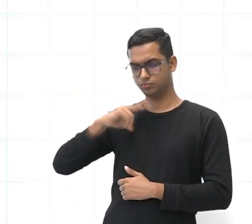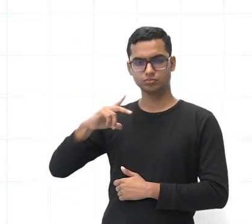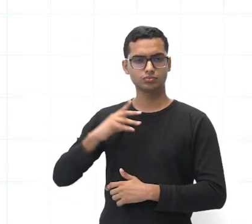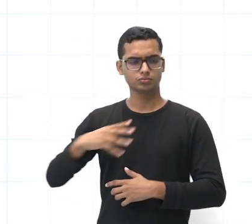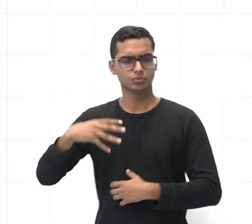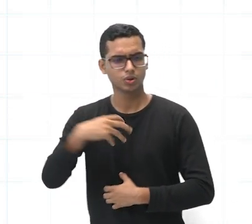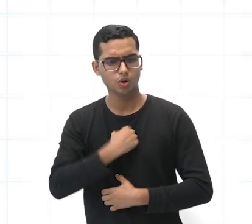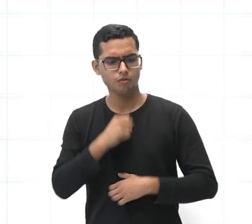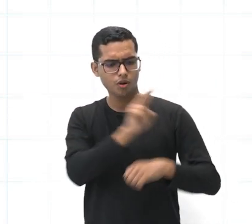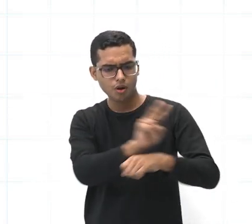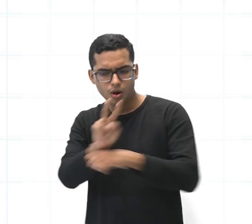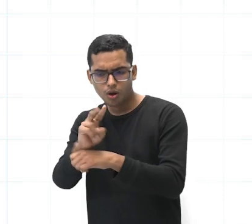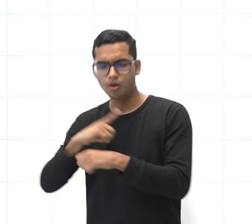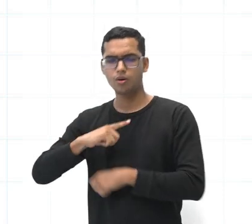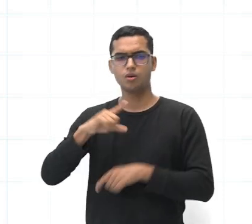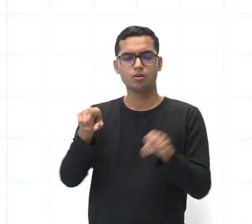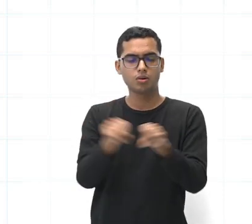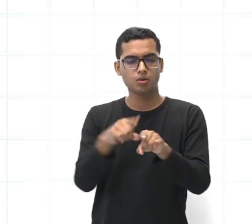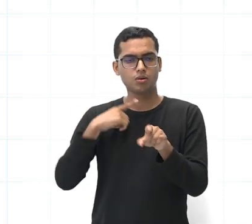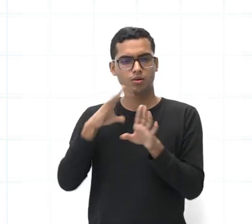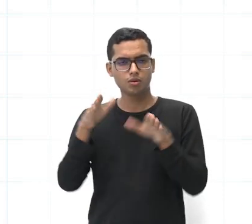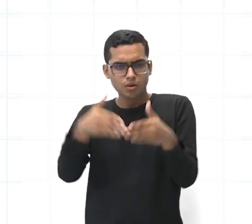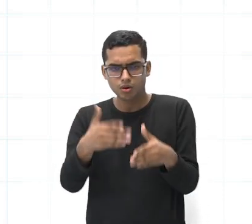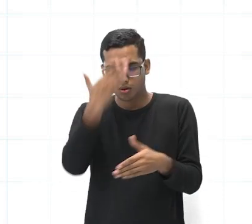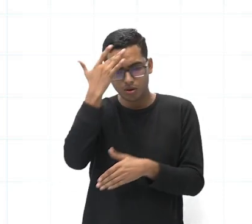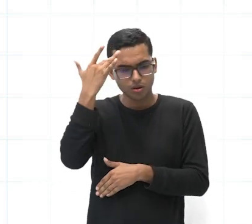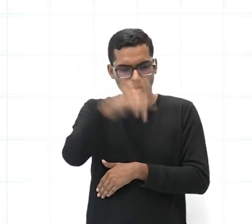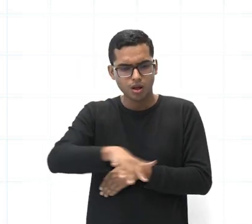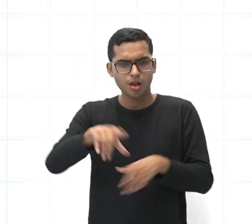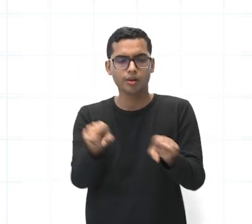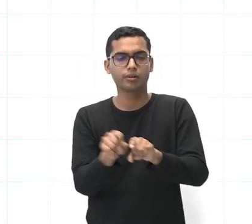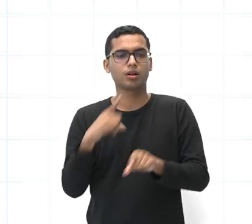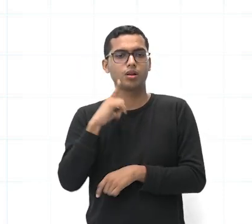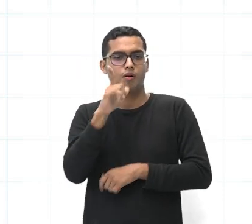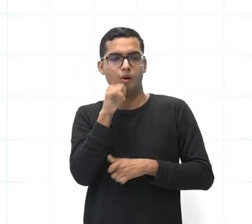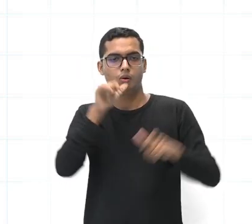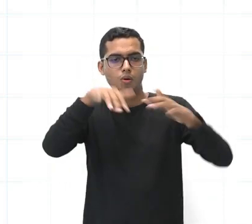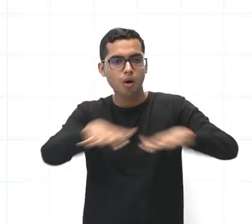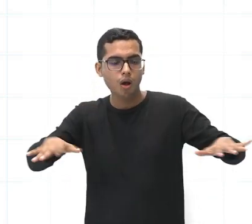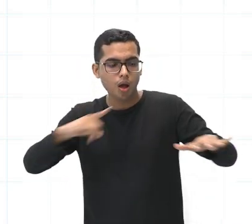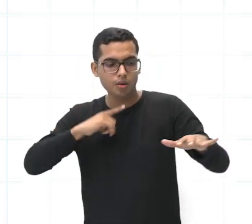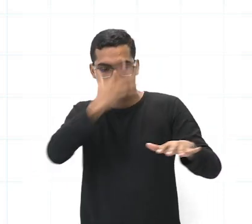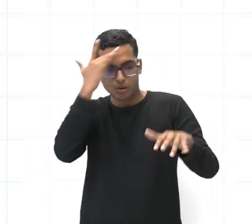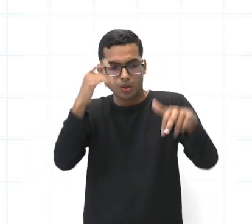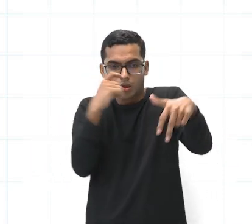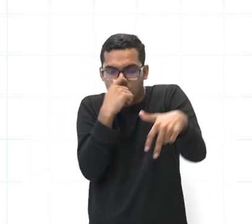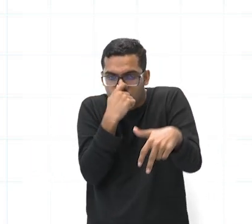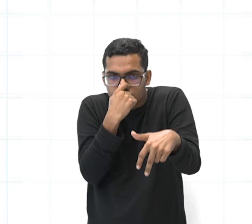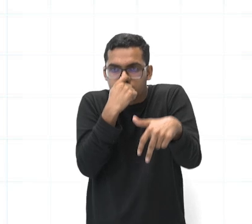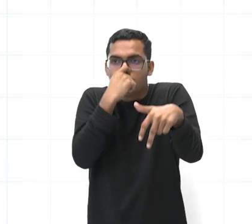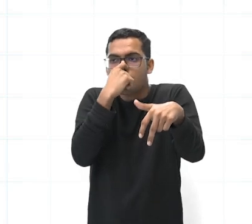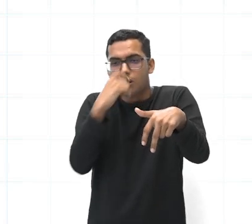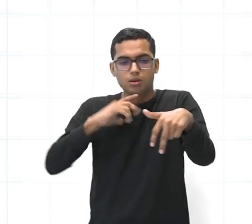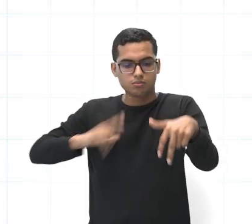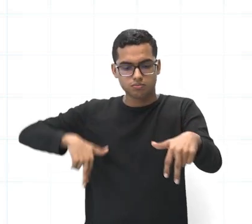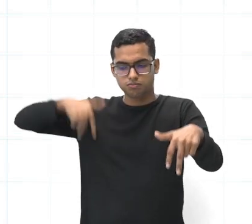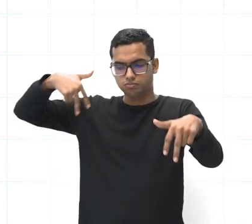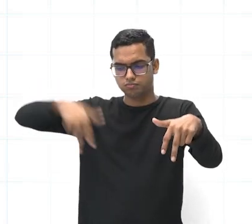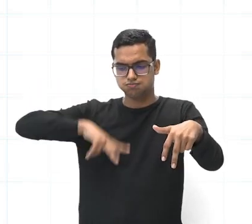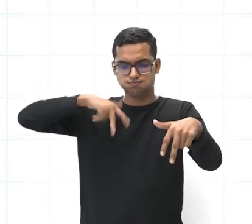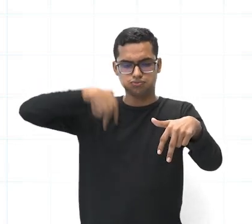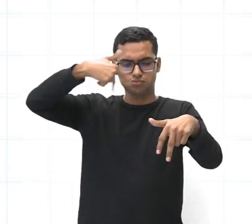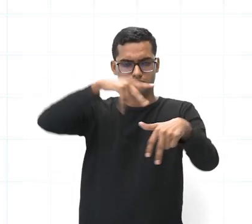são especialistas em salvar pessoas aí no meio aquático e é importante a gente saber nadar justamente para a gente